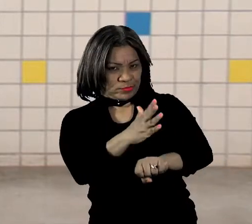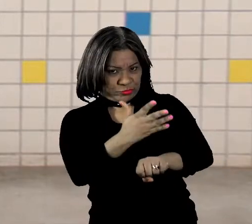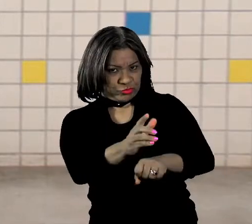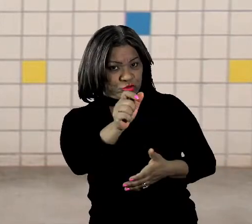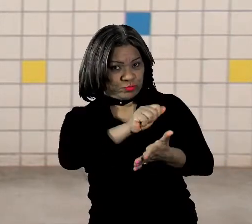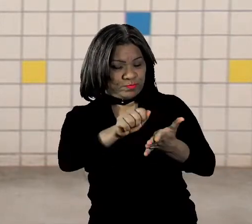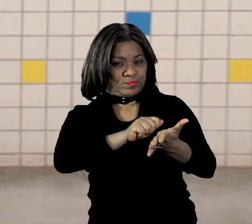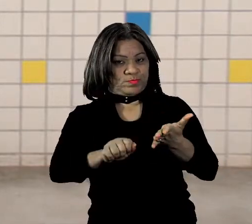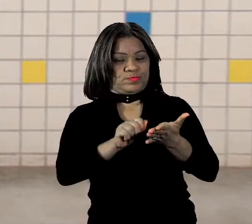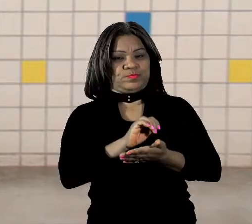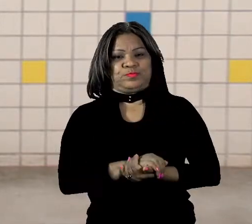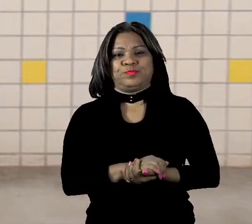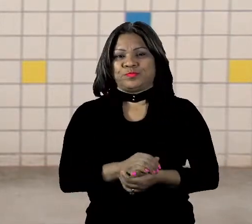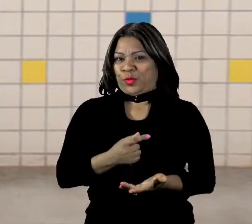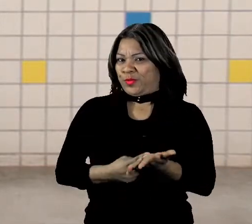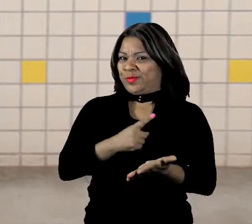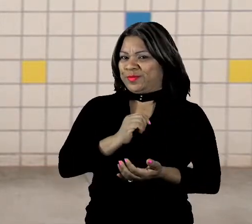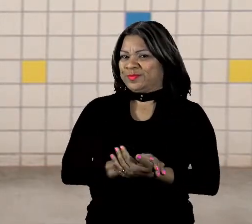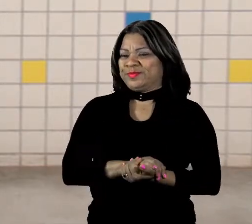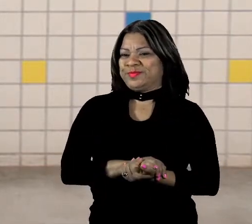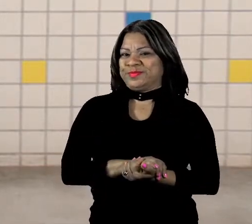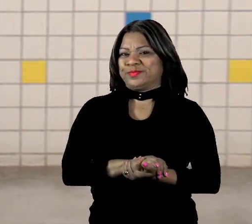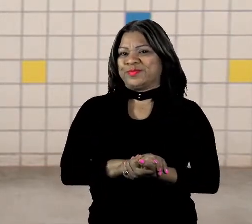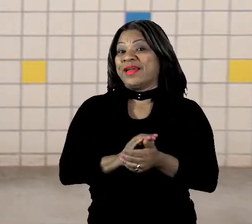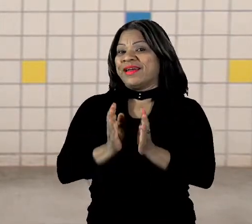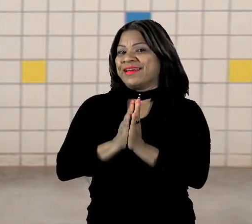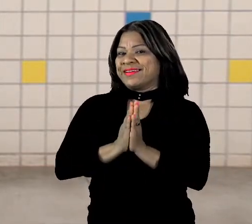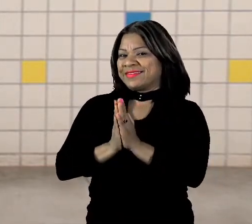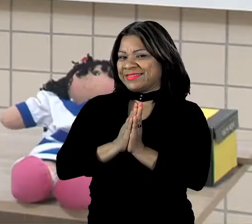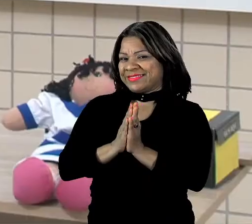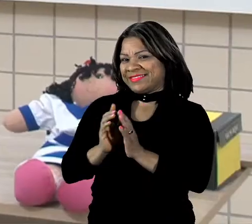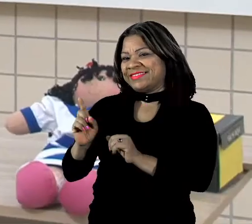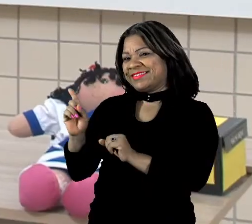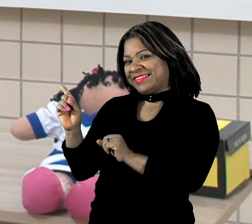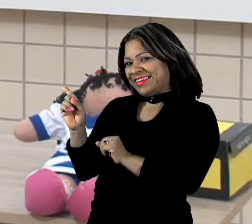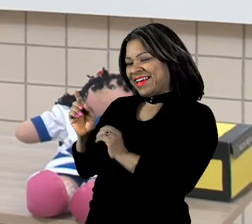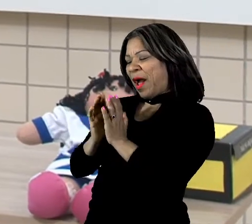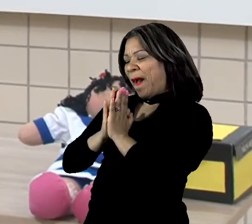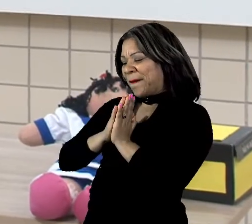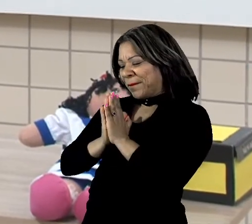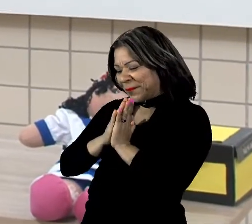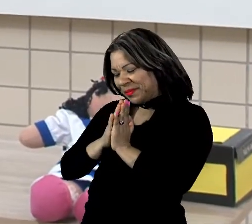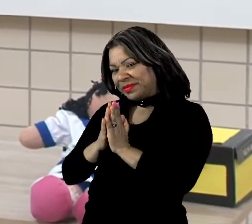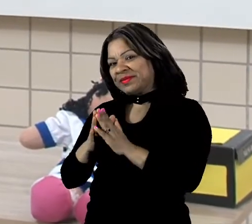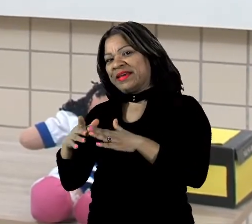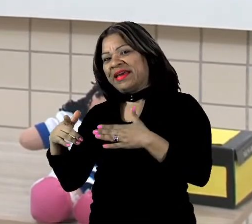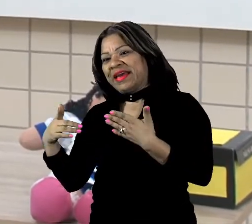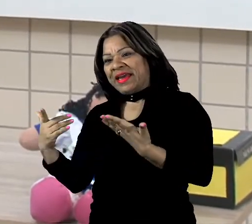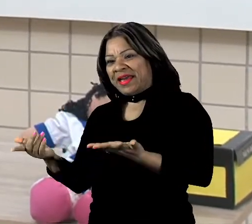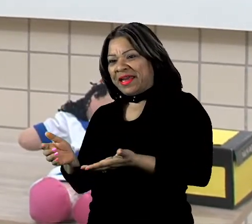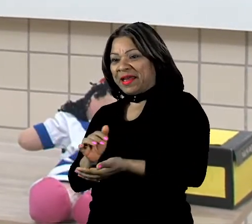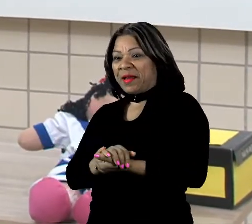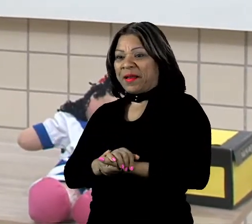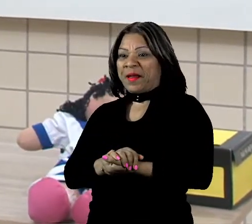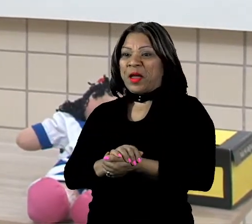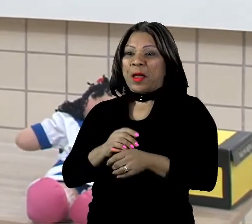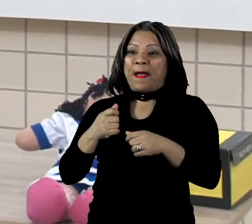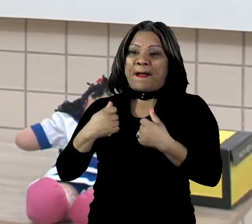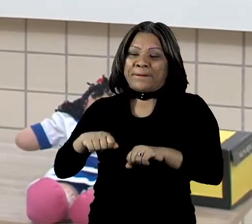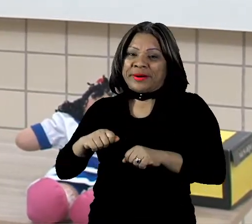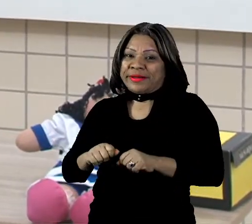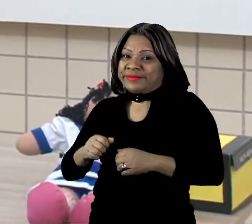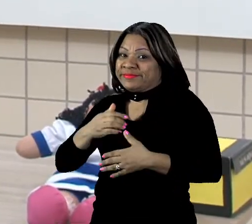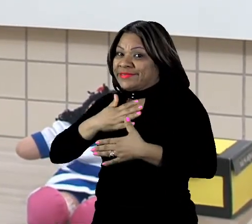Combinado? Nós vamos, Francisquinha, a Francisquinha está mais descansando do que trabalhando, eu acho que vou pagar mais o cachê, né,